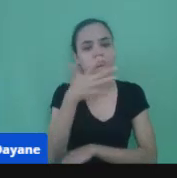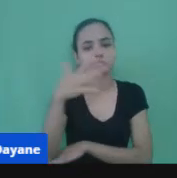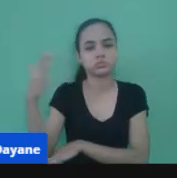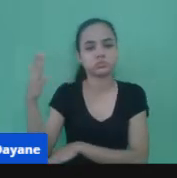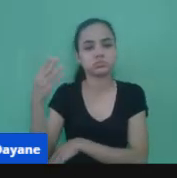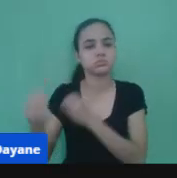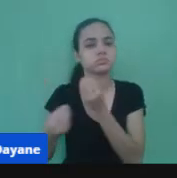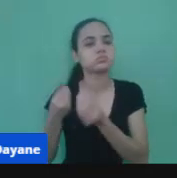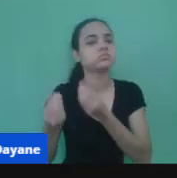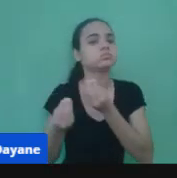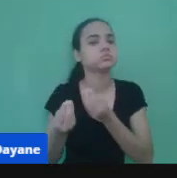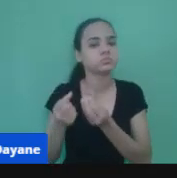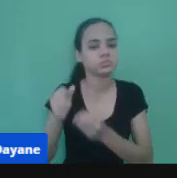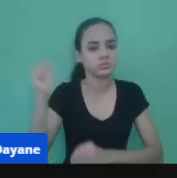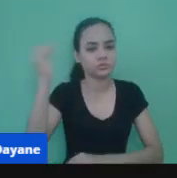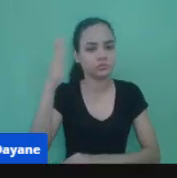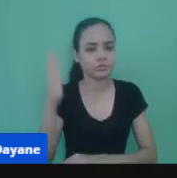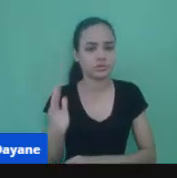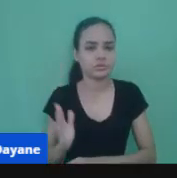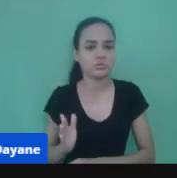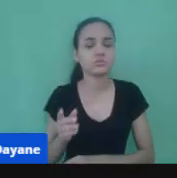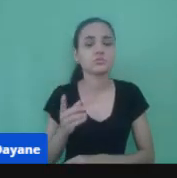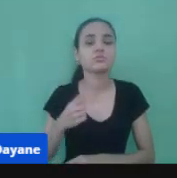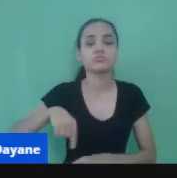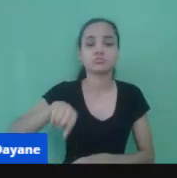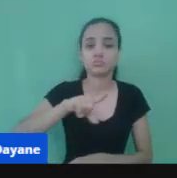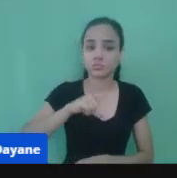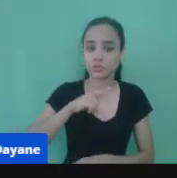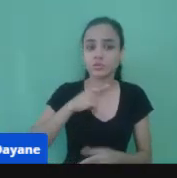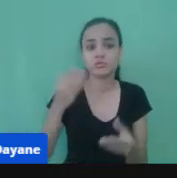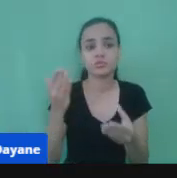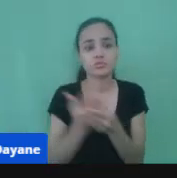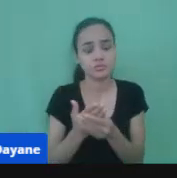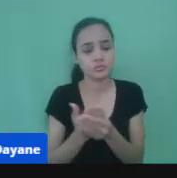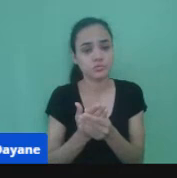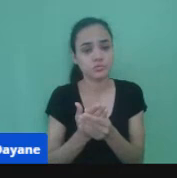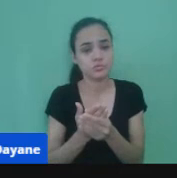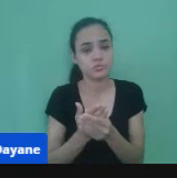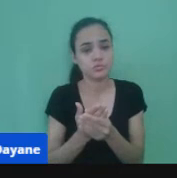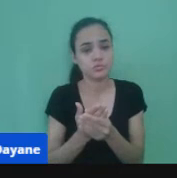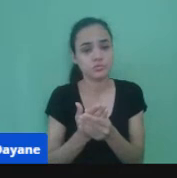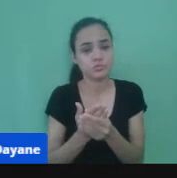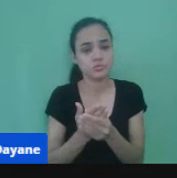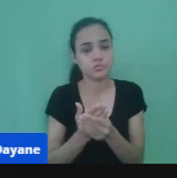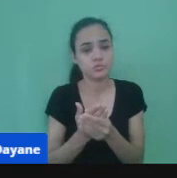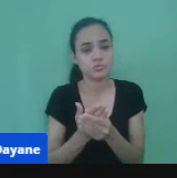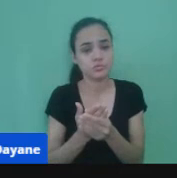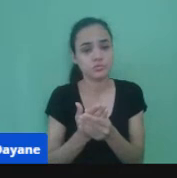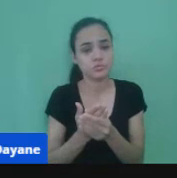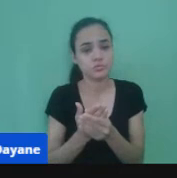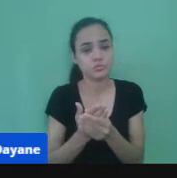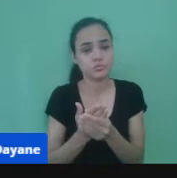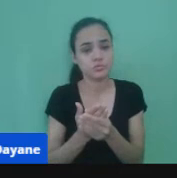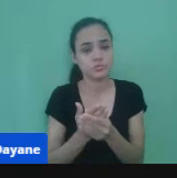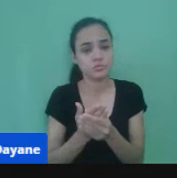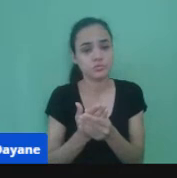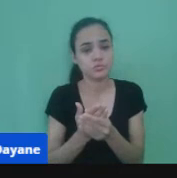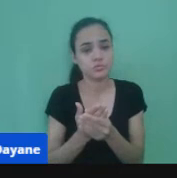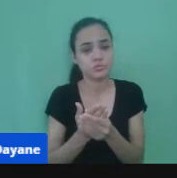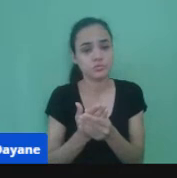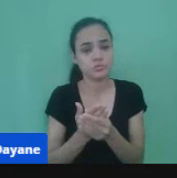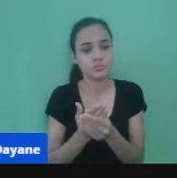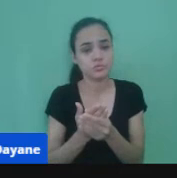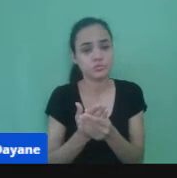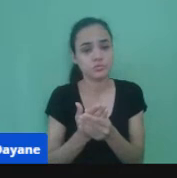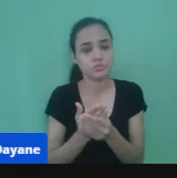que embasam o trabalho com educação ambiental, podem fazer essa pesquisa. Se tiver dúvida também, pode conversar com a gente, que estamos aí dispostos a ajudar no